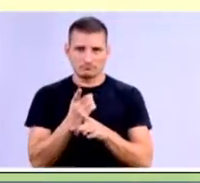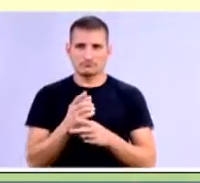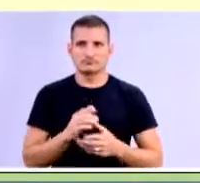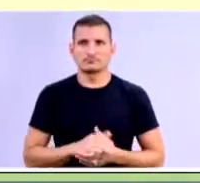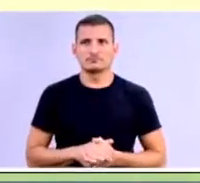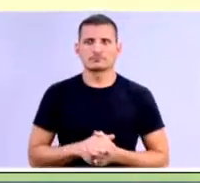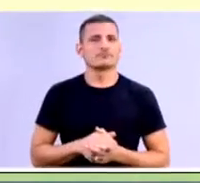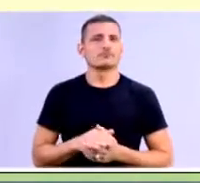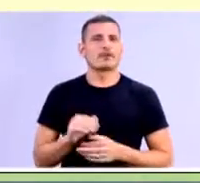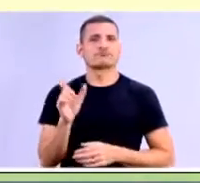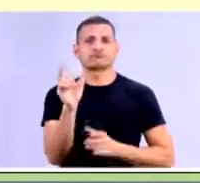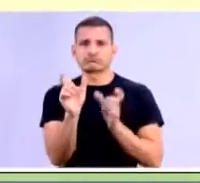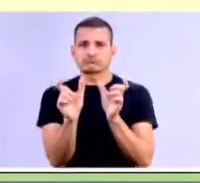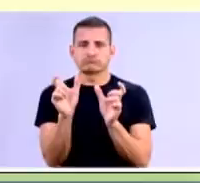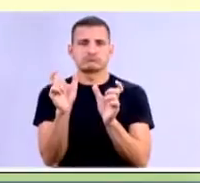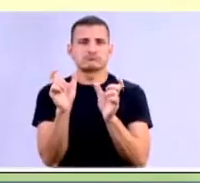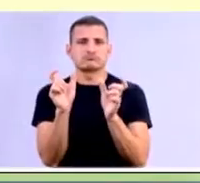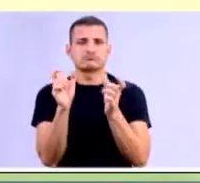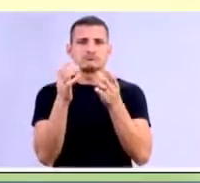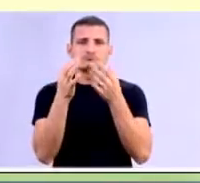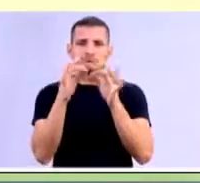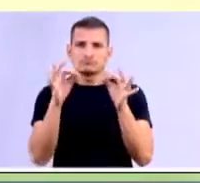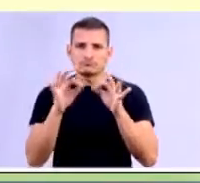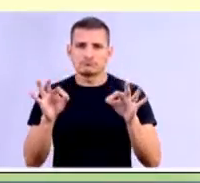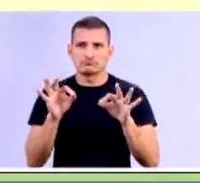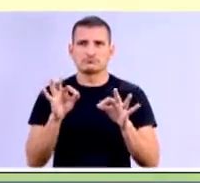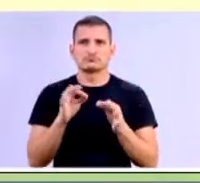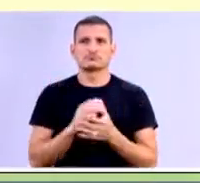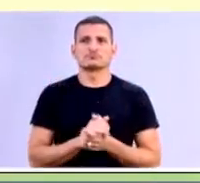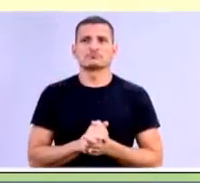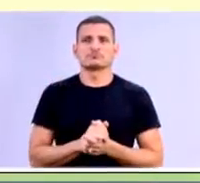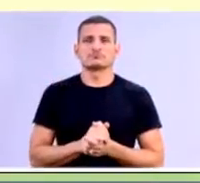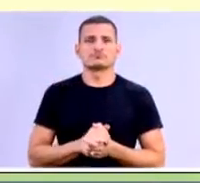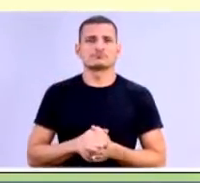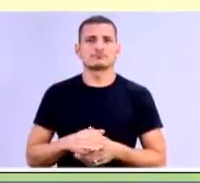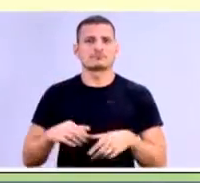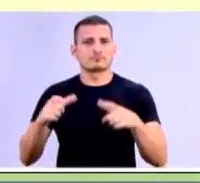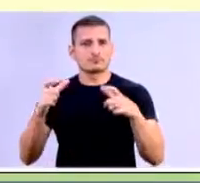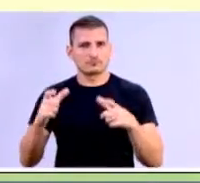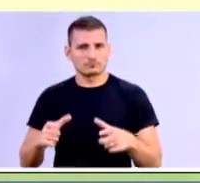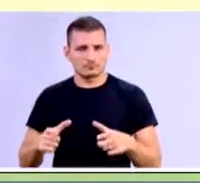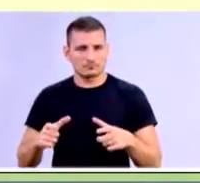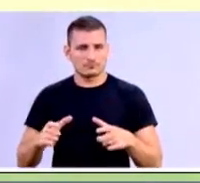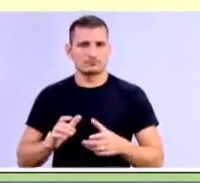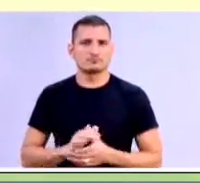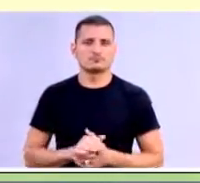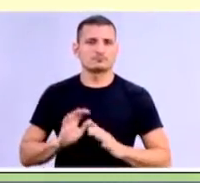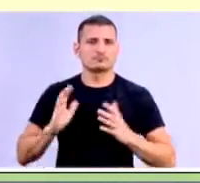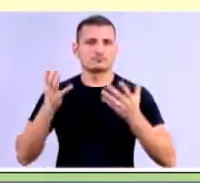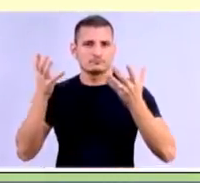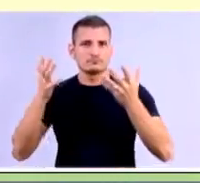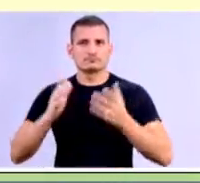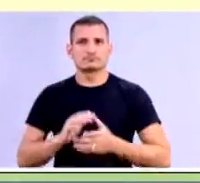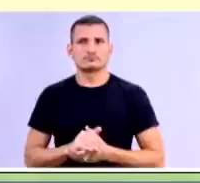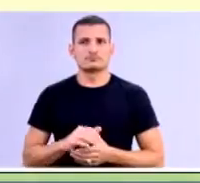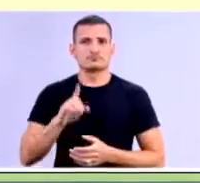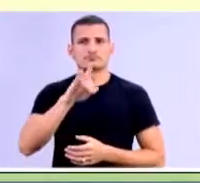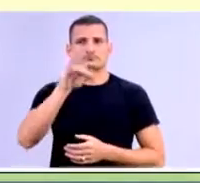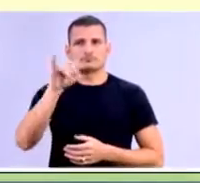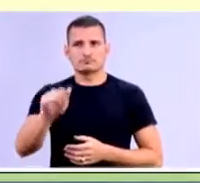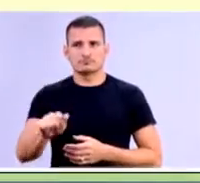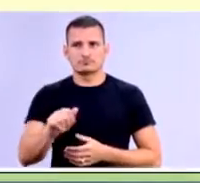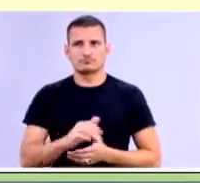elementos textuais em uma convocação deve ser local do evento,